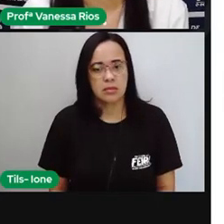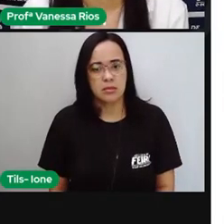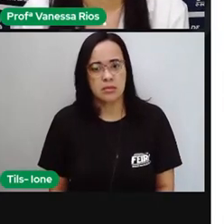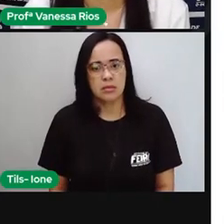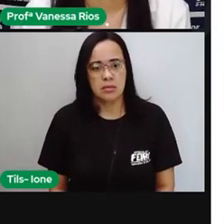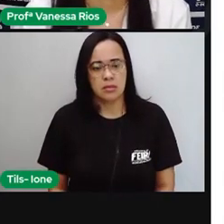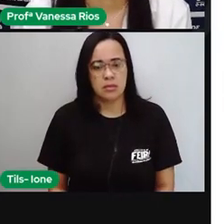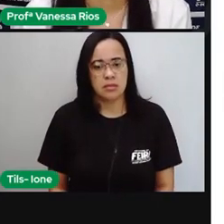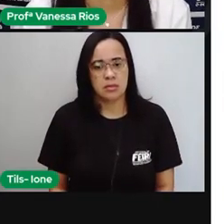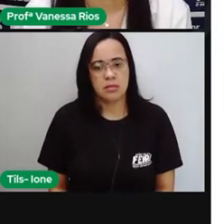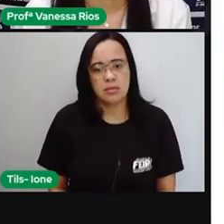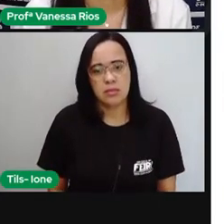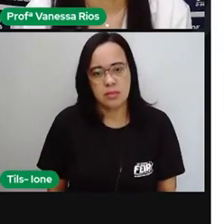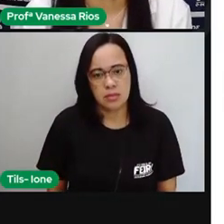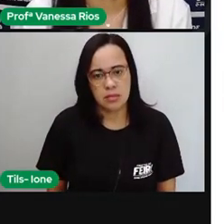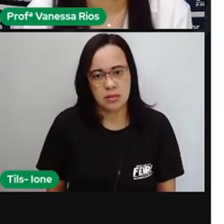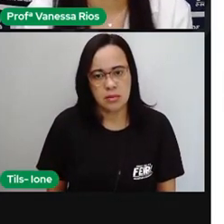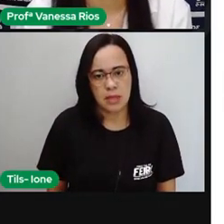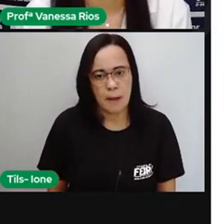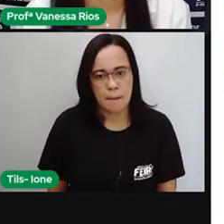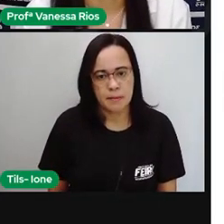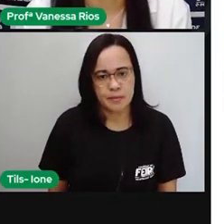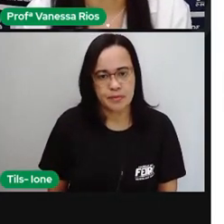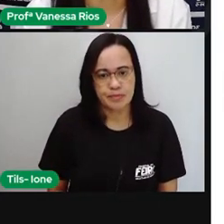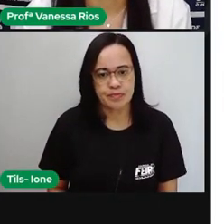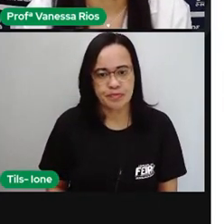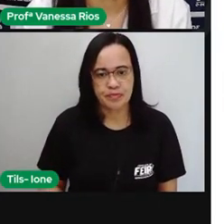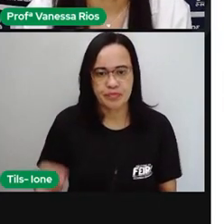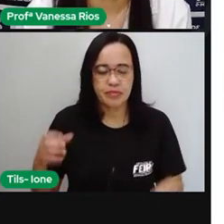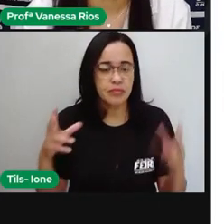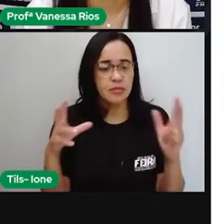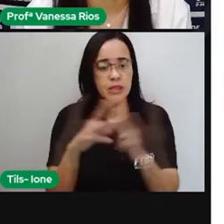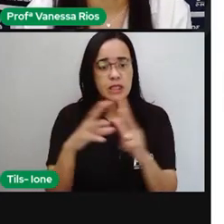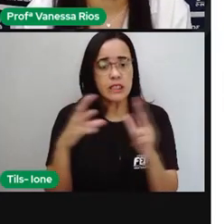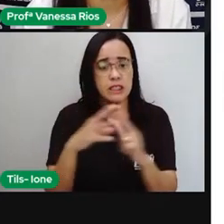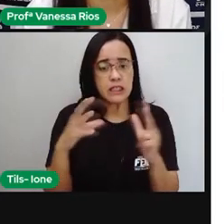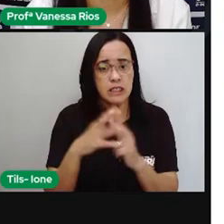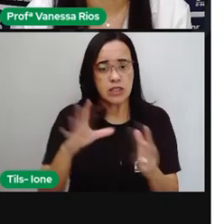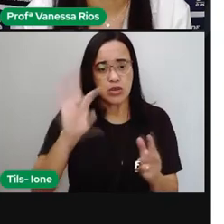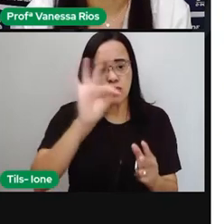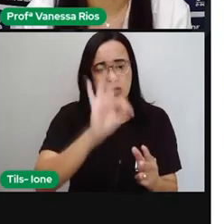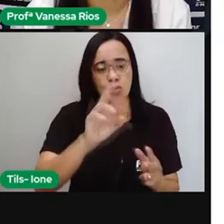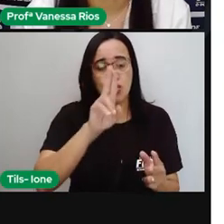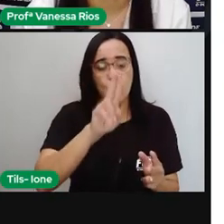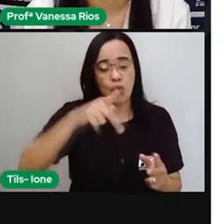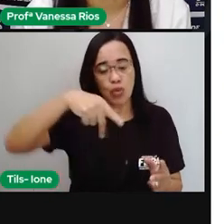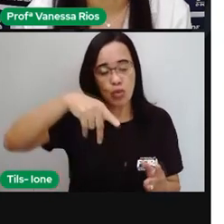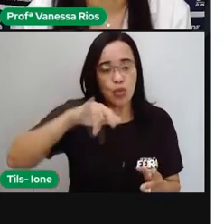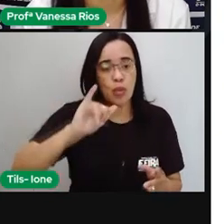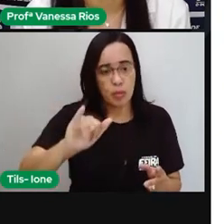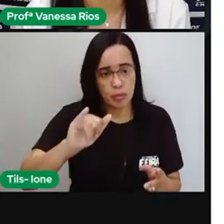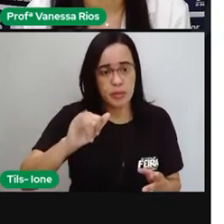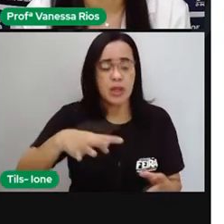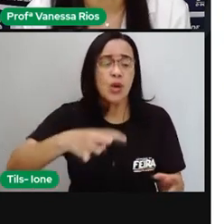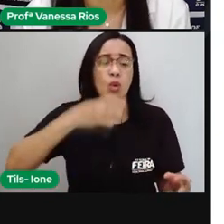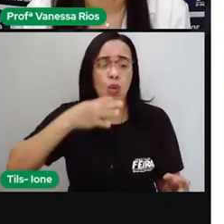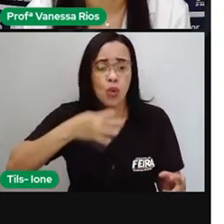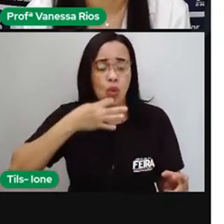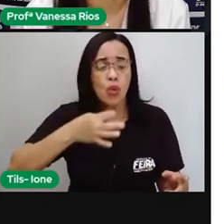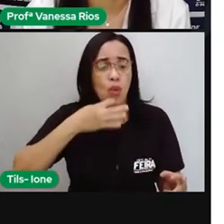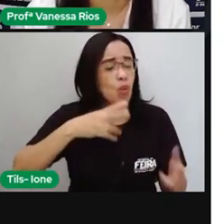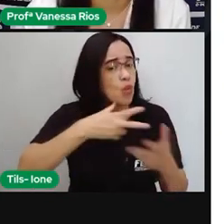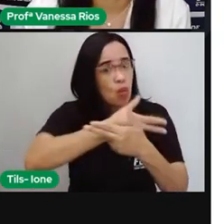Os tupis conheciam a natureza, tinham nomeados montes, praias e rios e sabiam quais as ervas